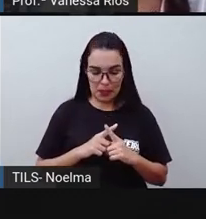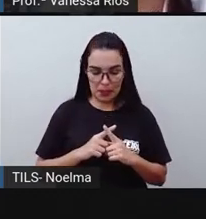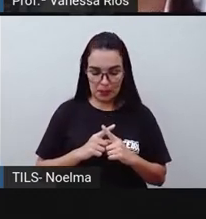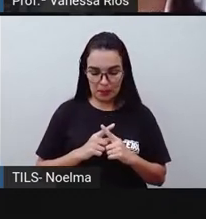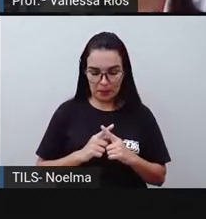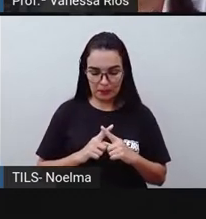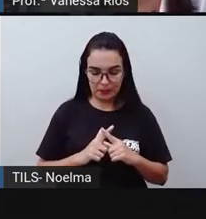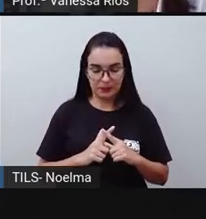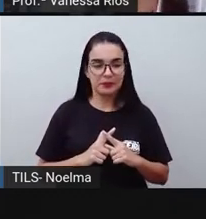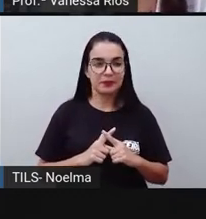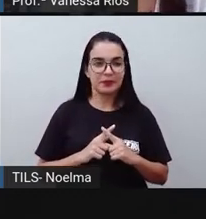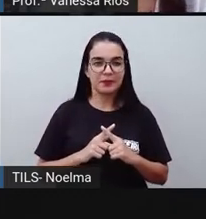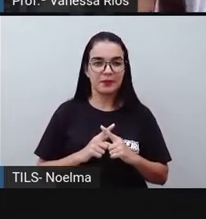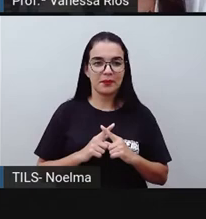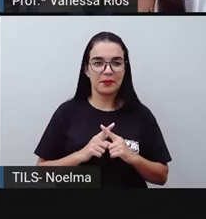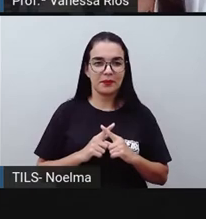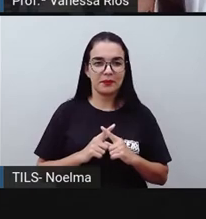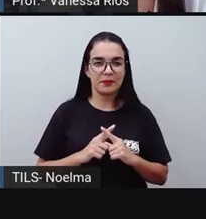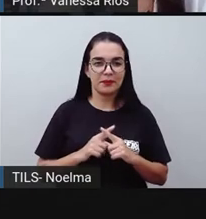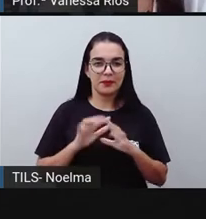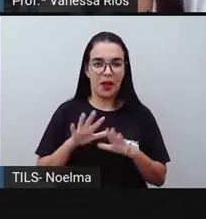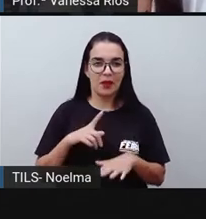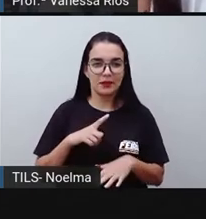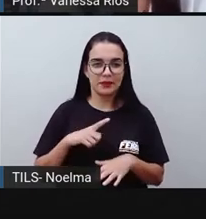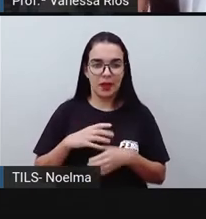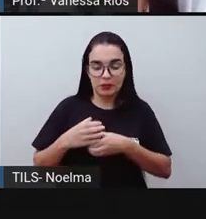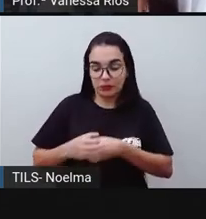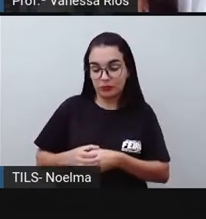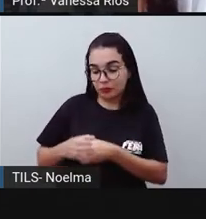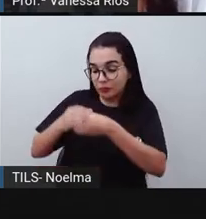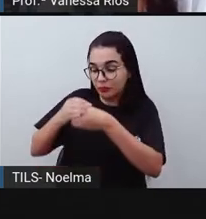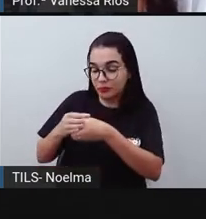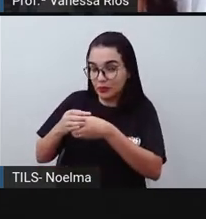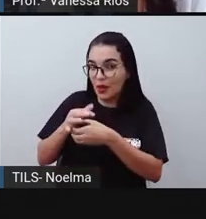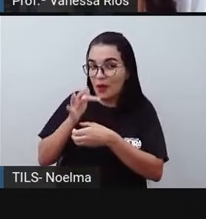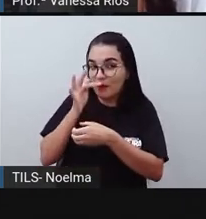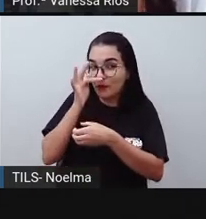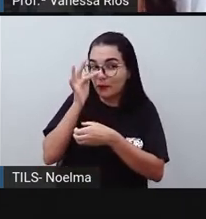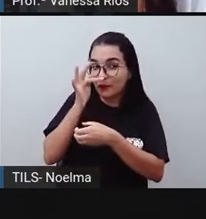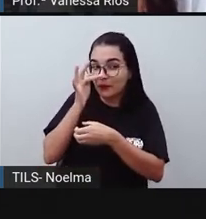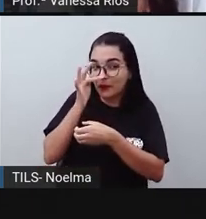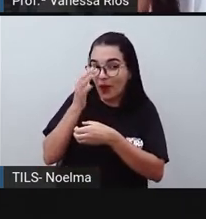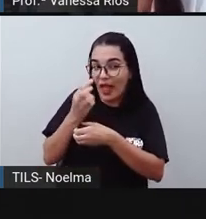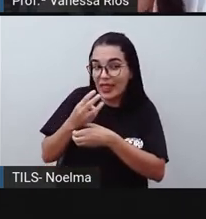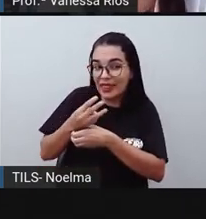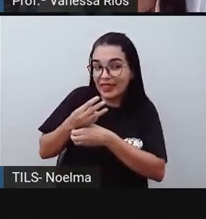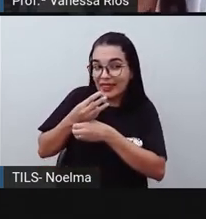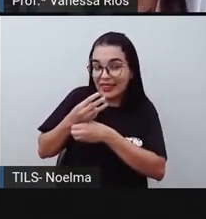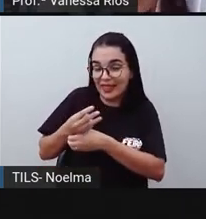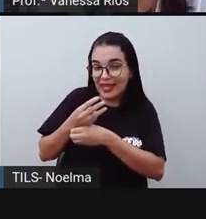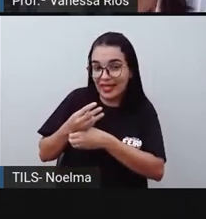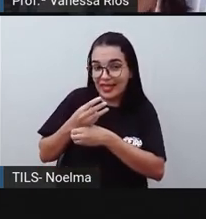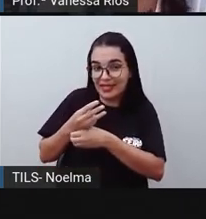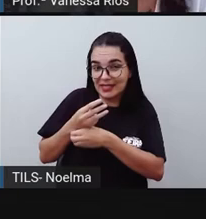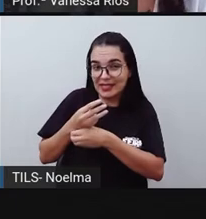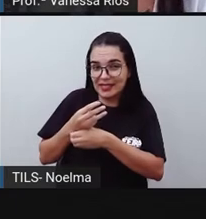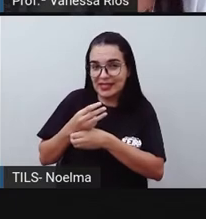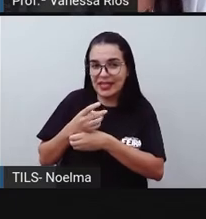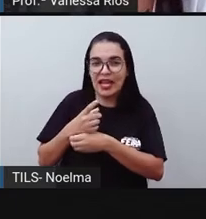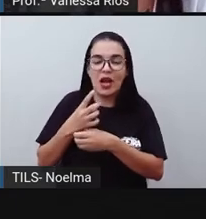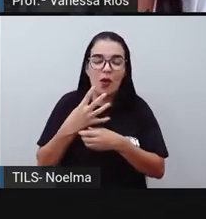forma visual. Então, cada buquê é formado por três rosas. Quantas rosas terá